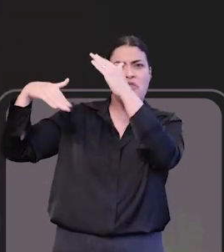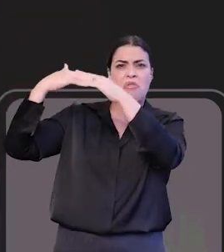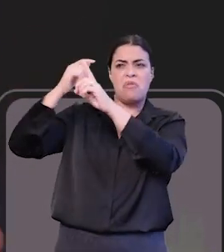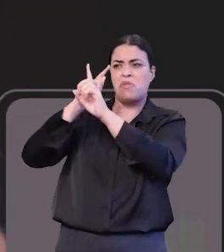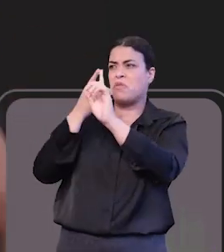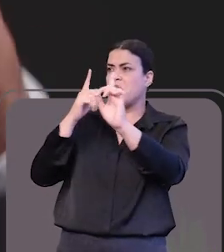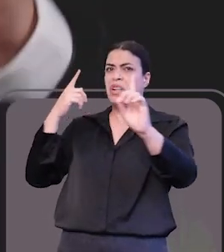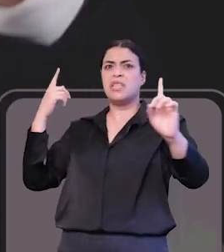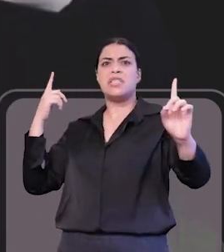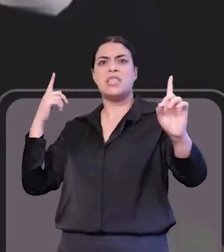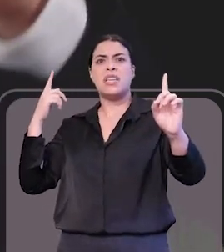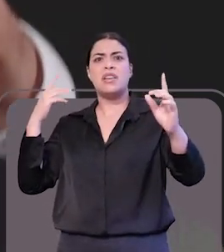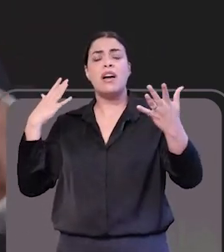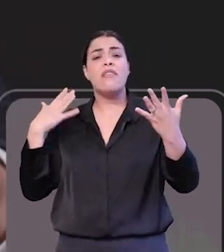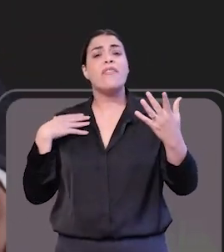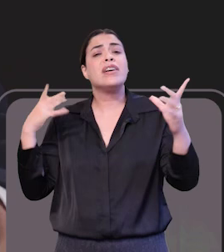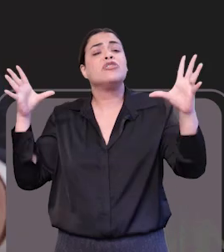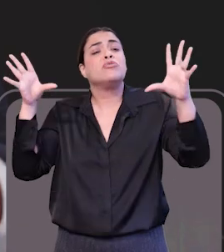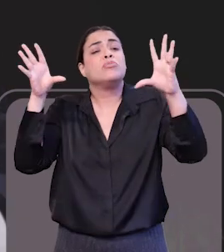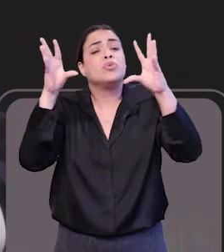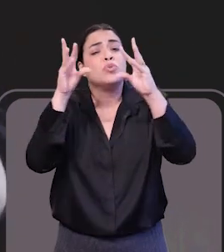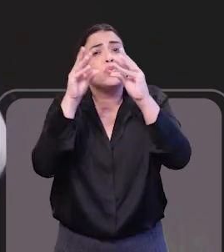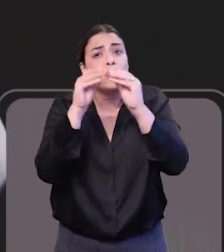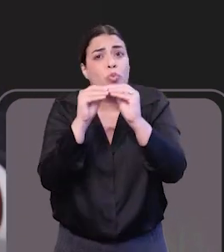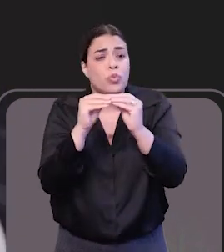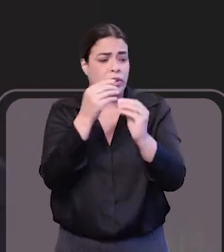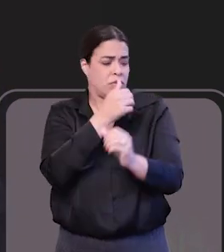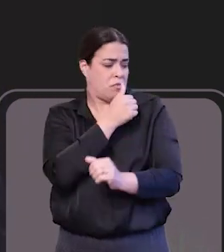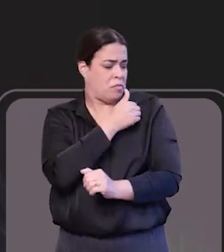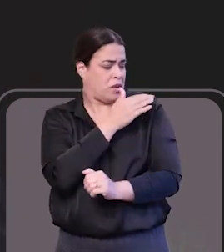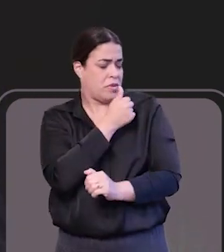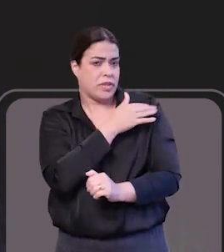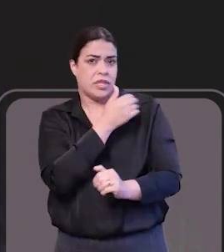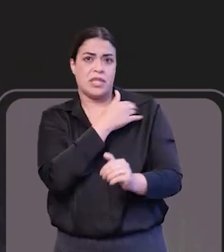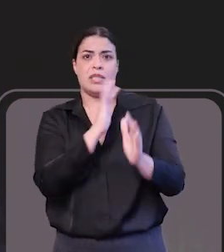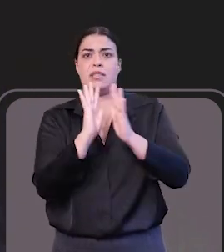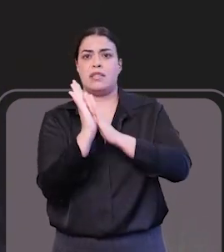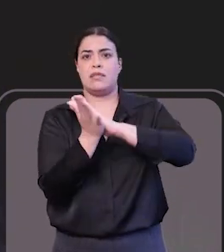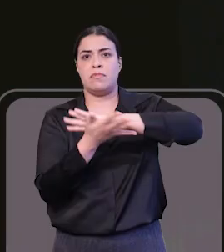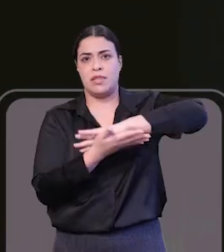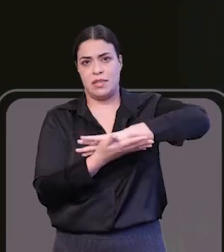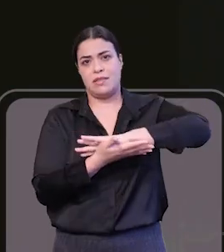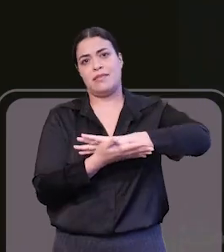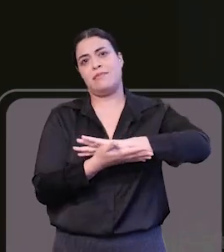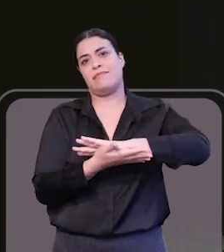desenvolvendo eu acho que vai diminuindo essa forma de preconceito de